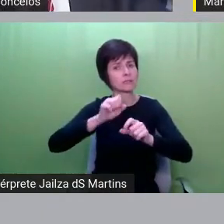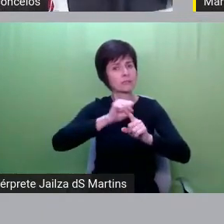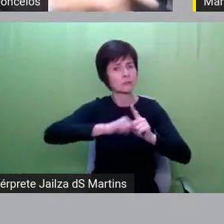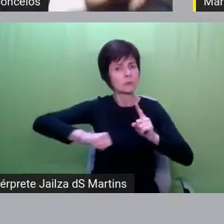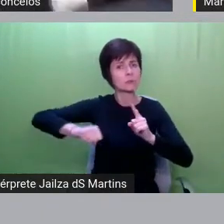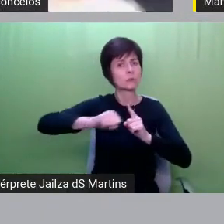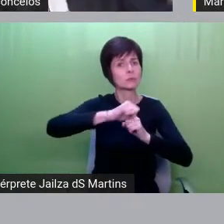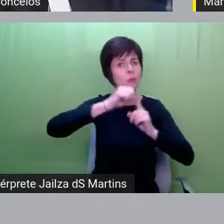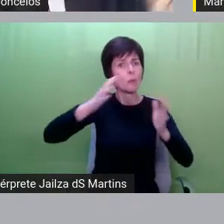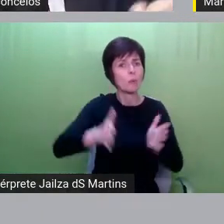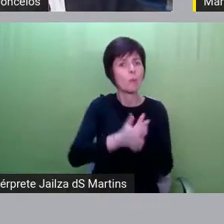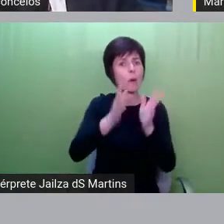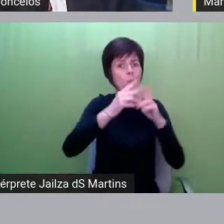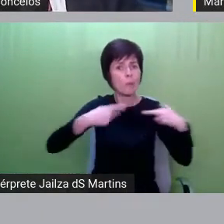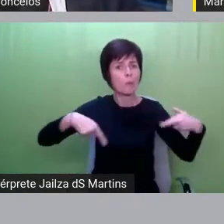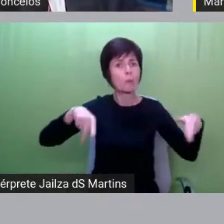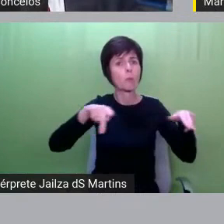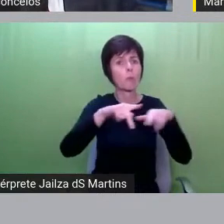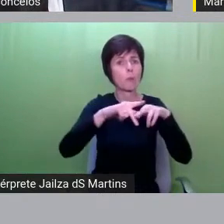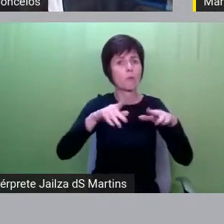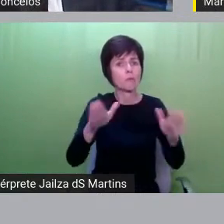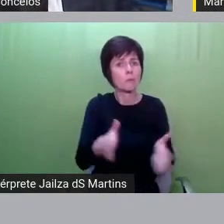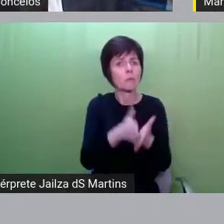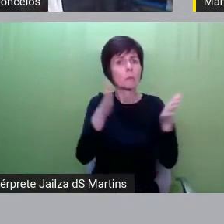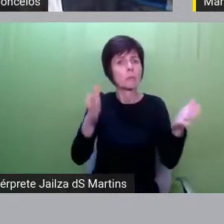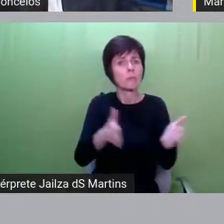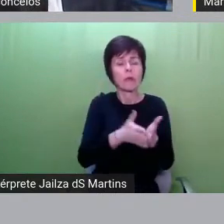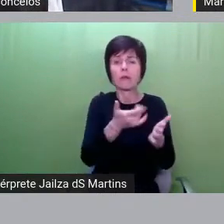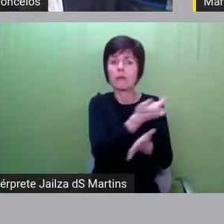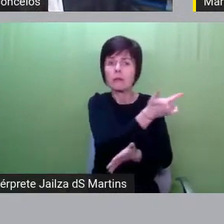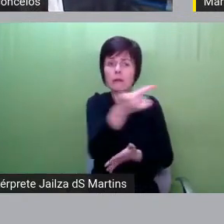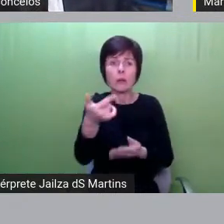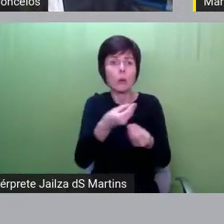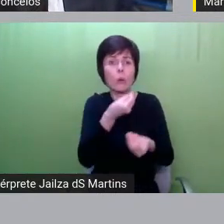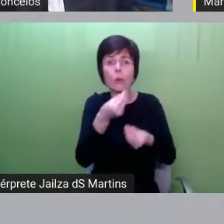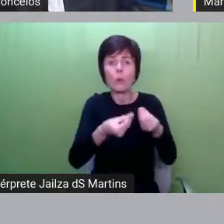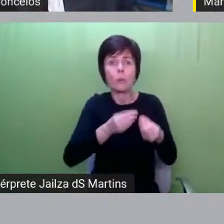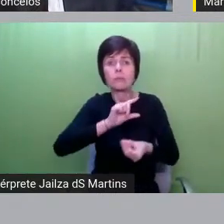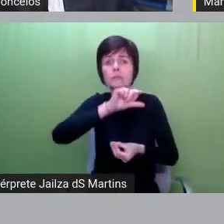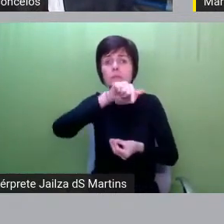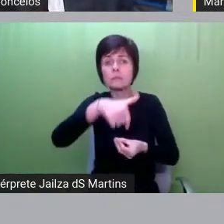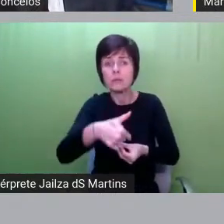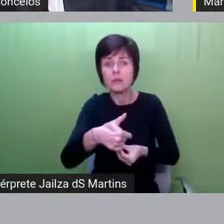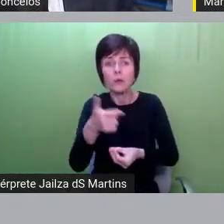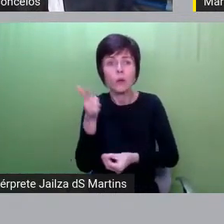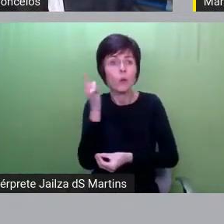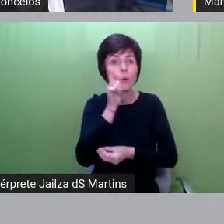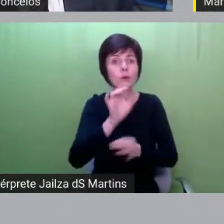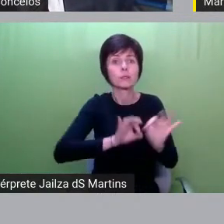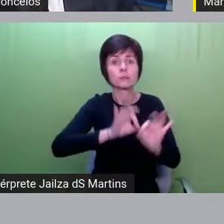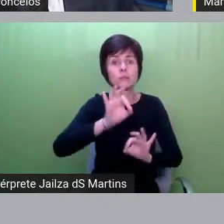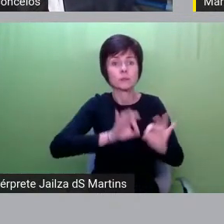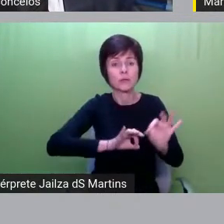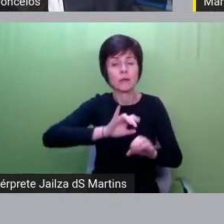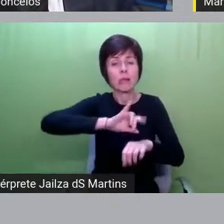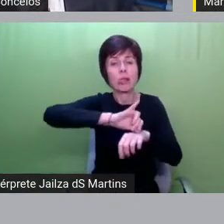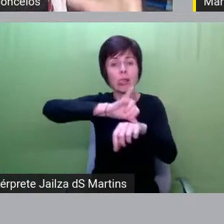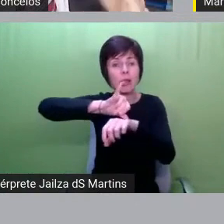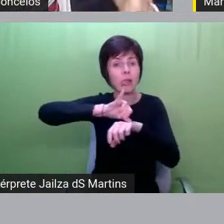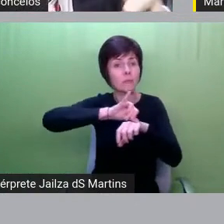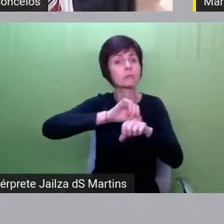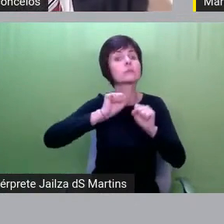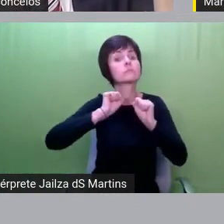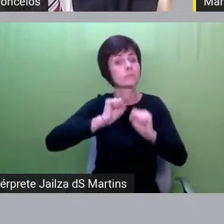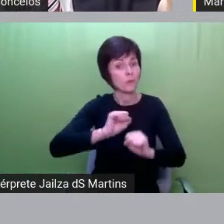um fosso social absurdo, e não tem como o capitalismo sobreviver desta forma.